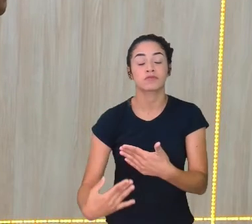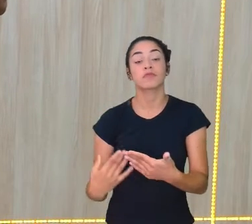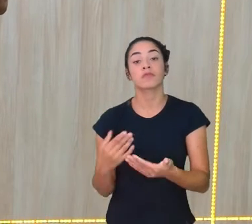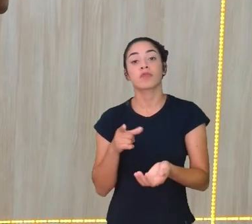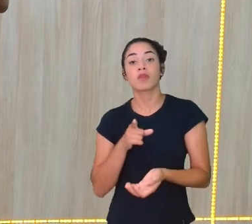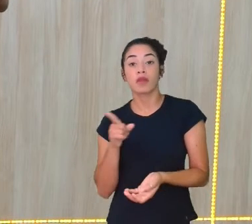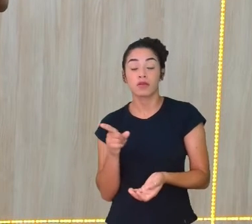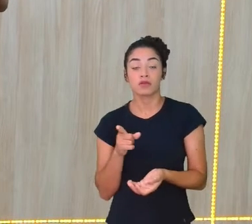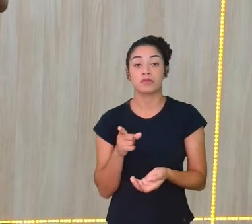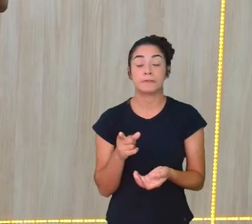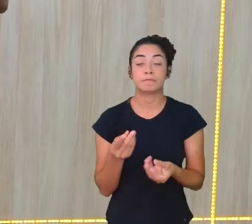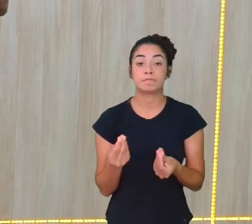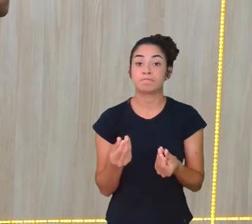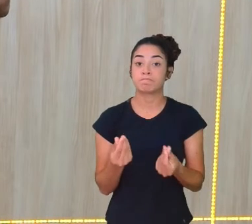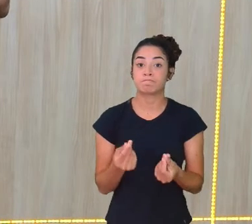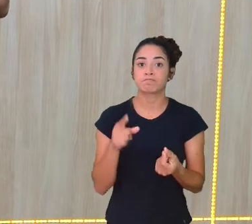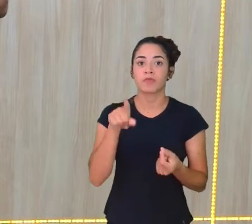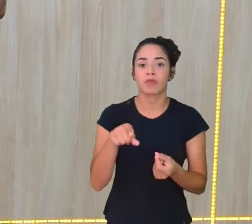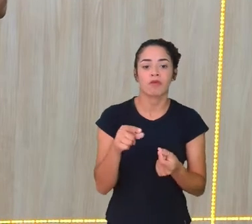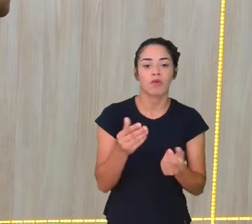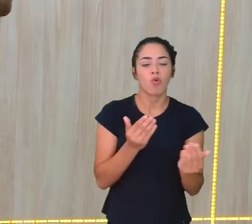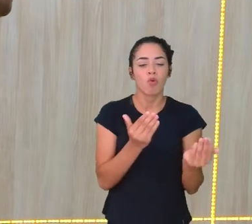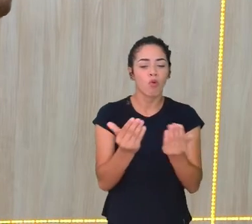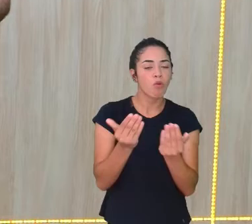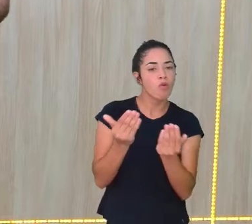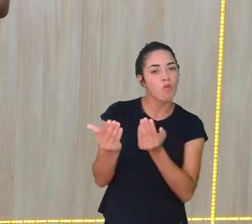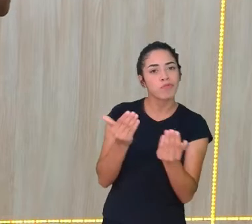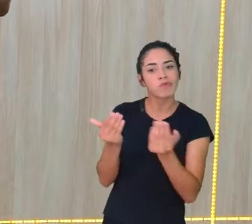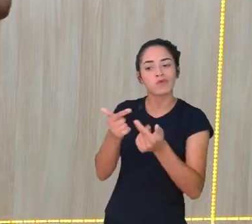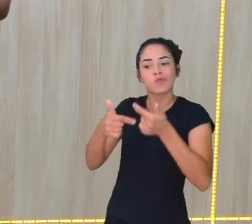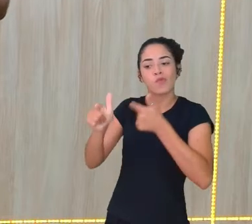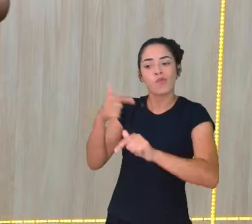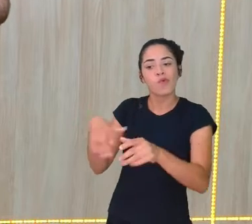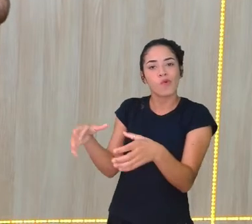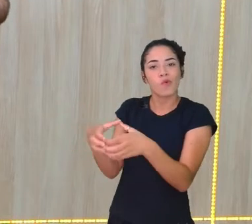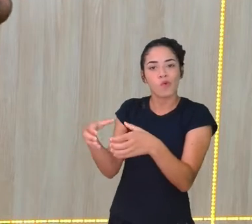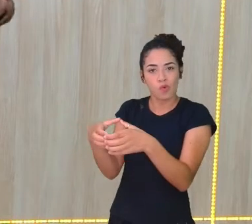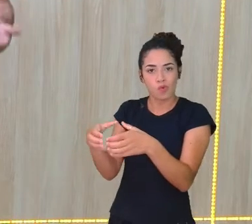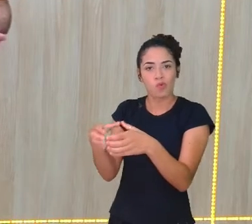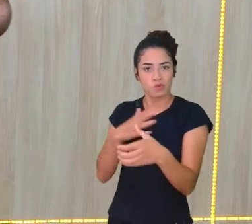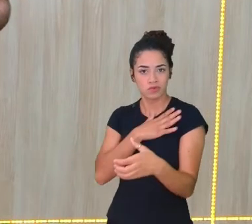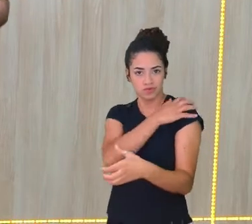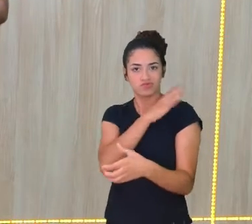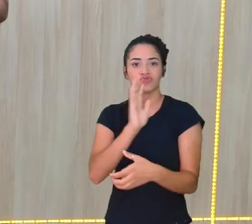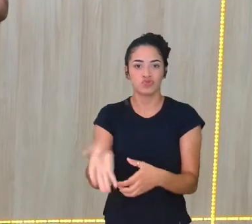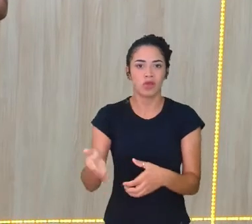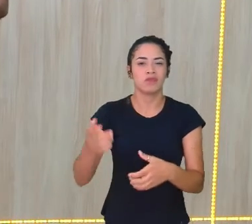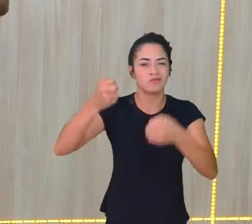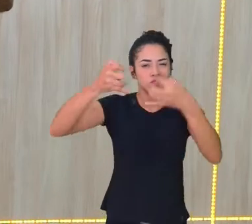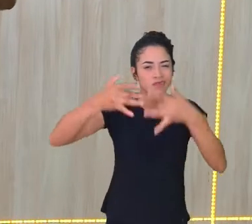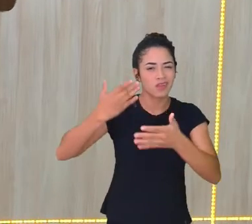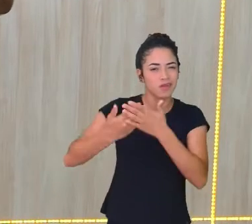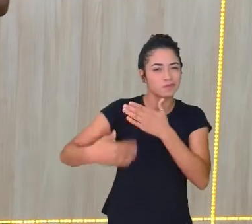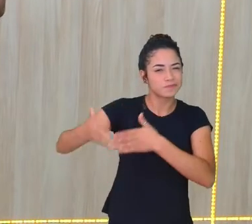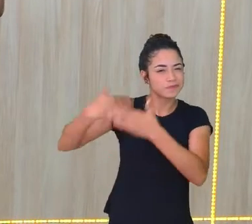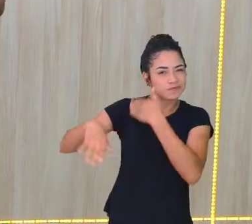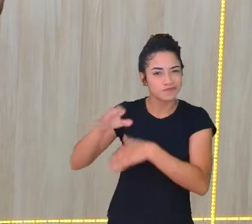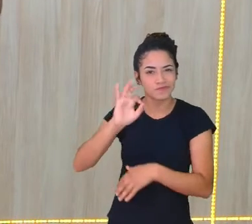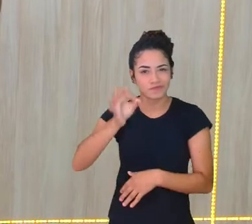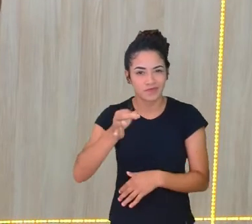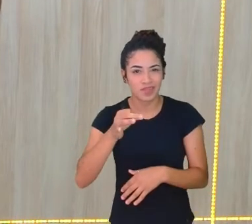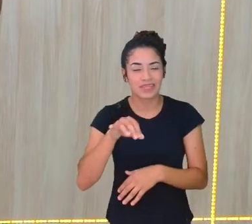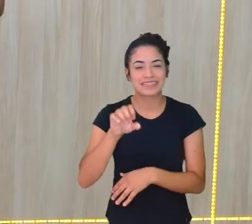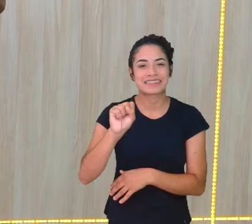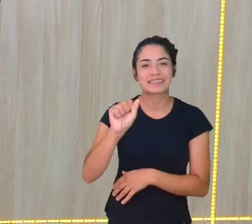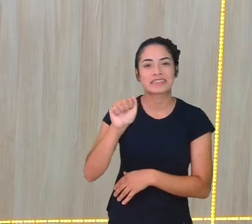eles eram comparados apenas com outro grupo de soldados, a gente falou isso na aula passada, que eram os